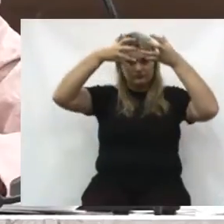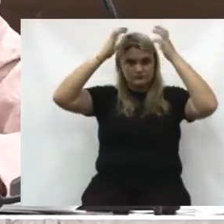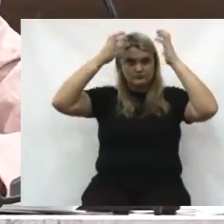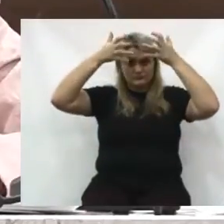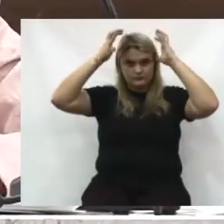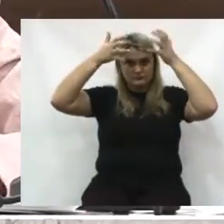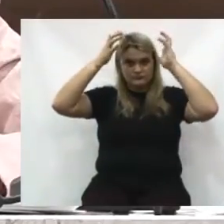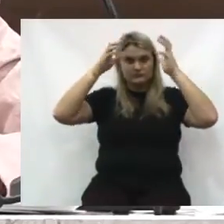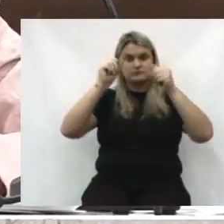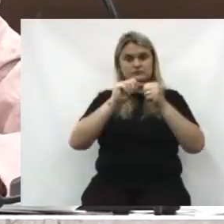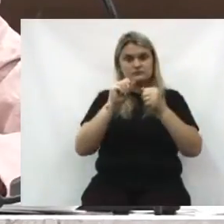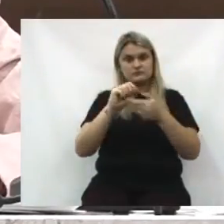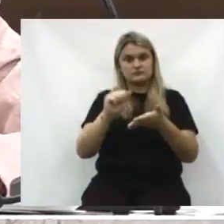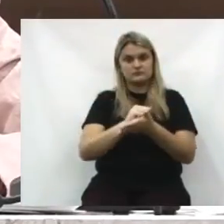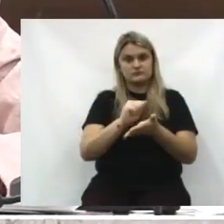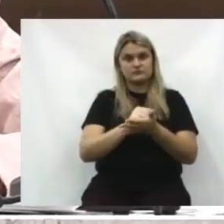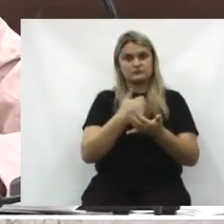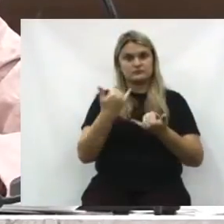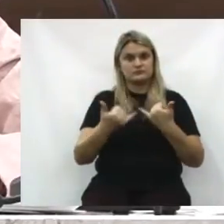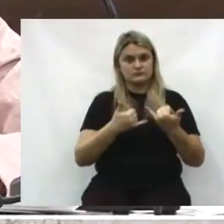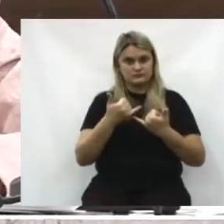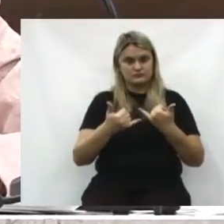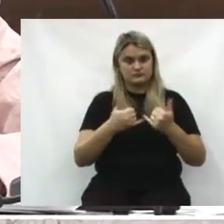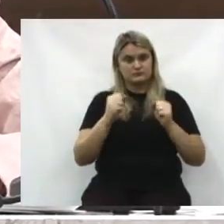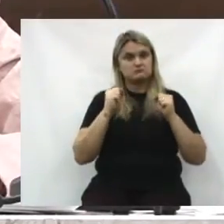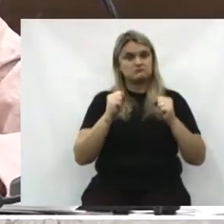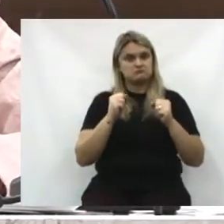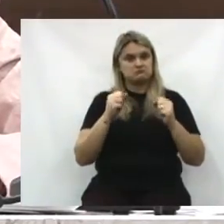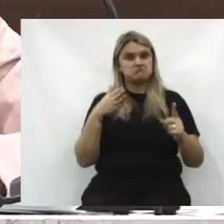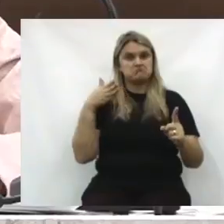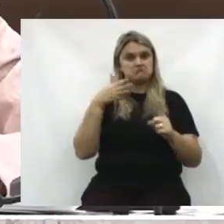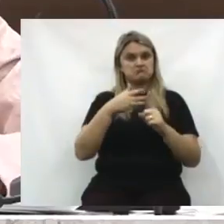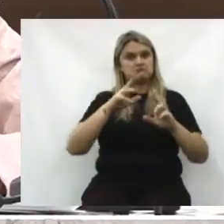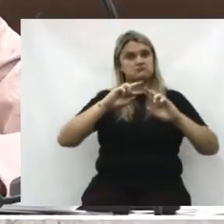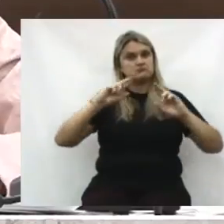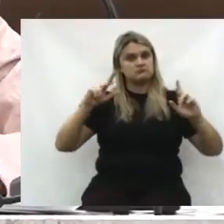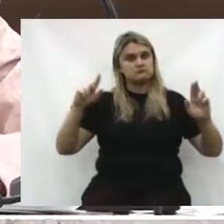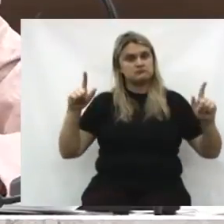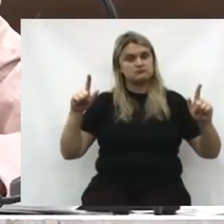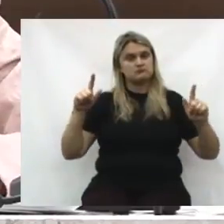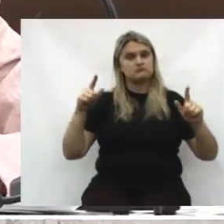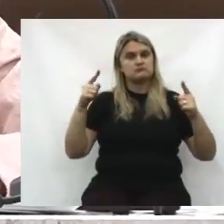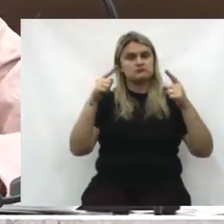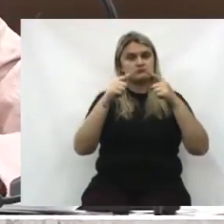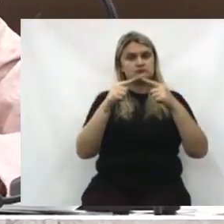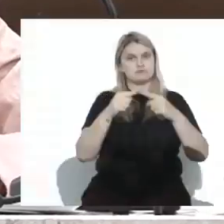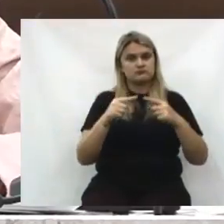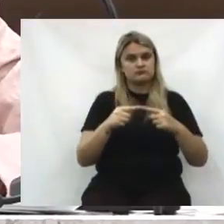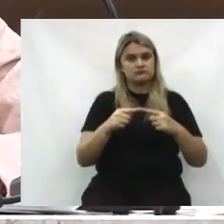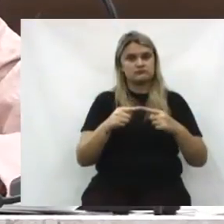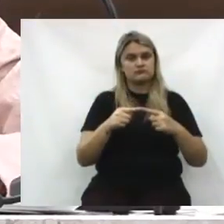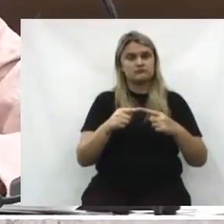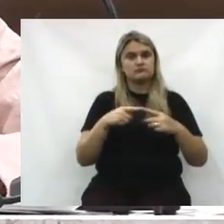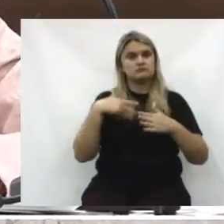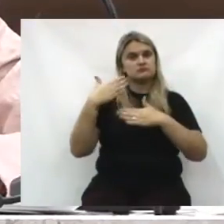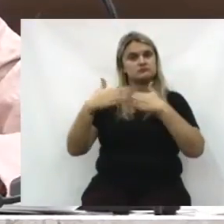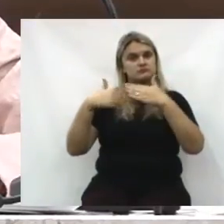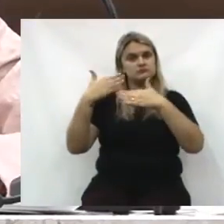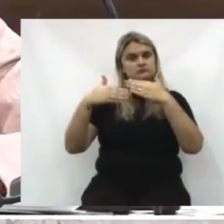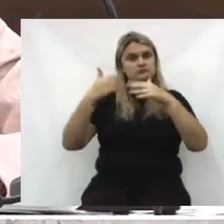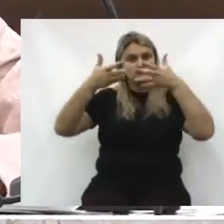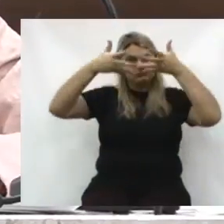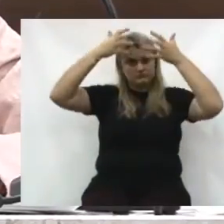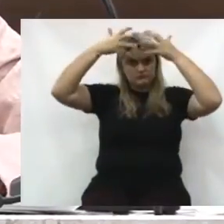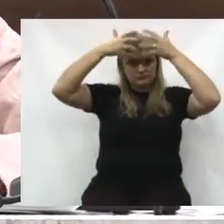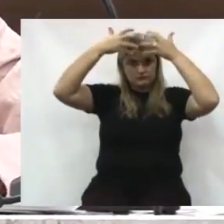o raciocínio através de um exercício lúdico, podendo alcançar, dentre outros, os seguintes